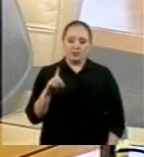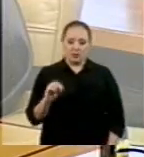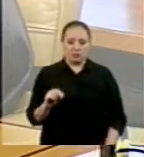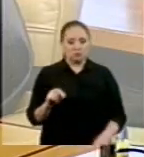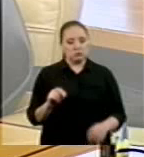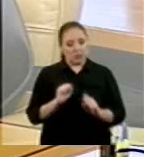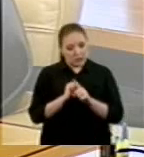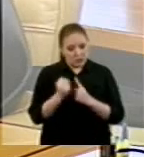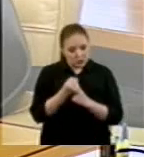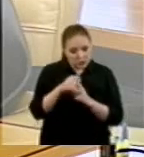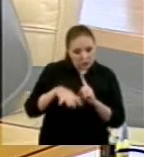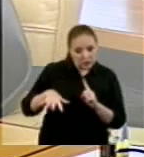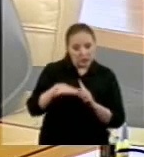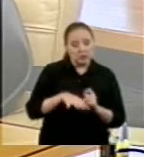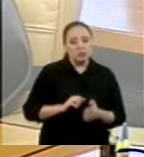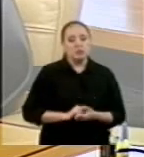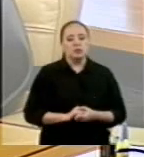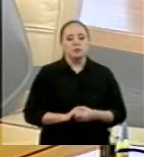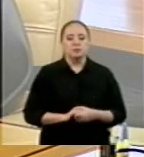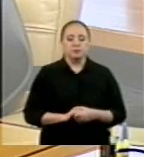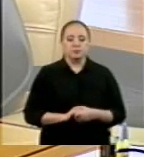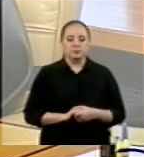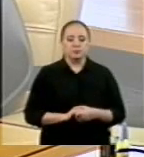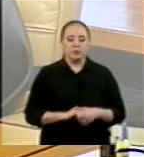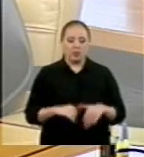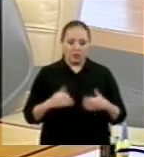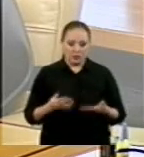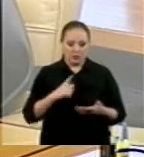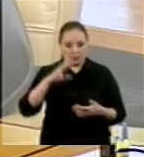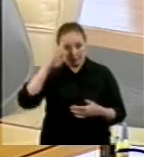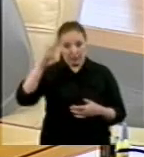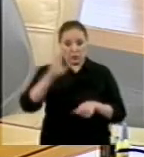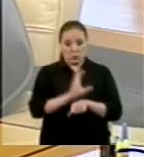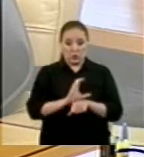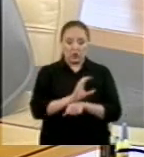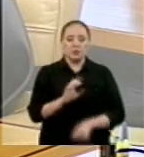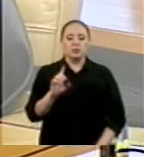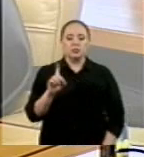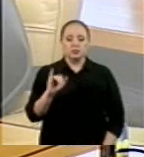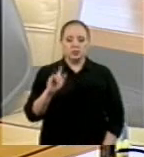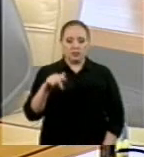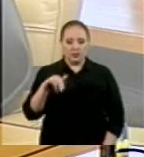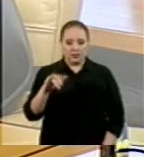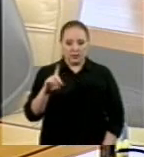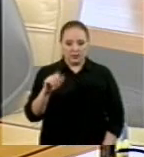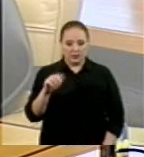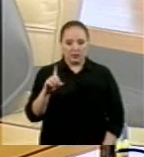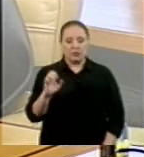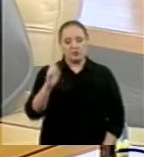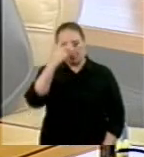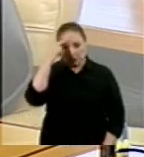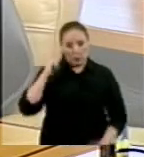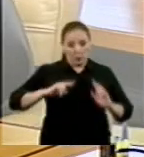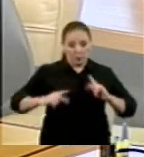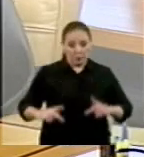sociedade. Assim, quando conclamado o princípio constitucional da dignidade da pessoa humana, mais que